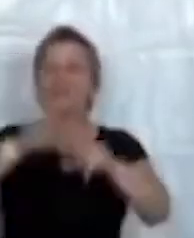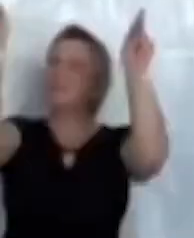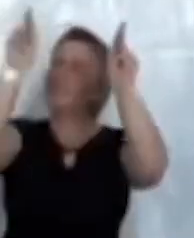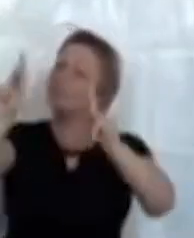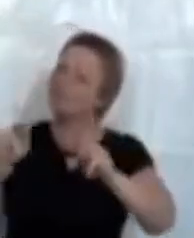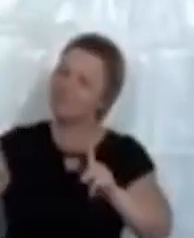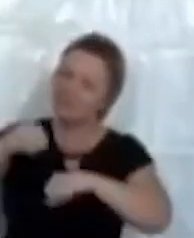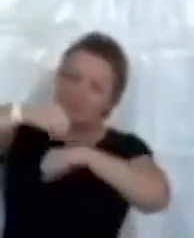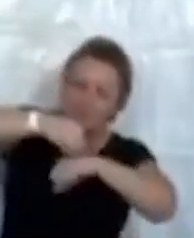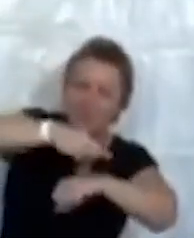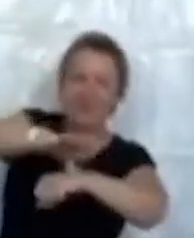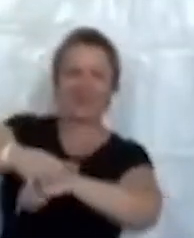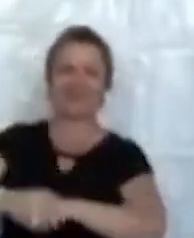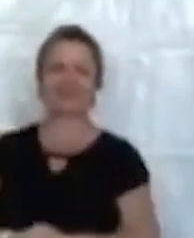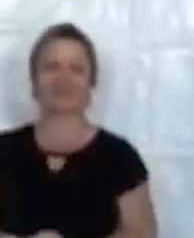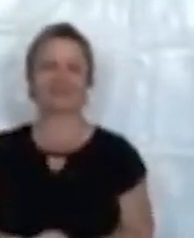um de vocês.